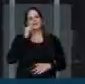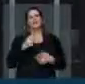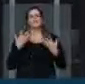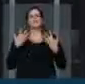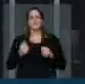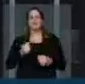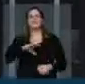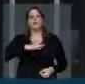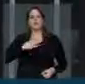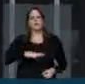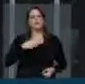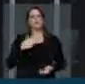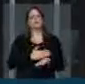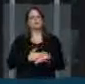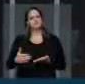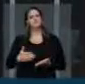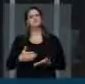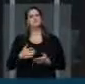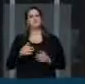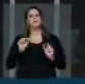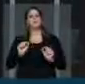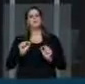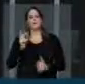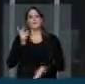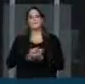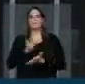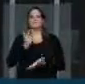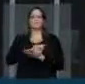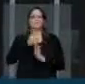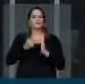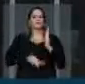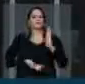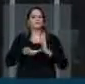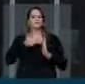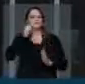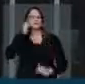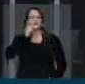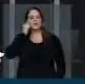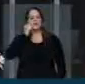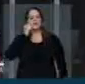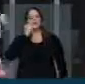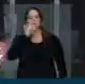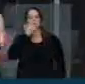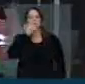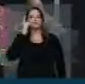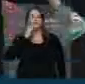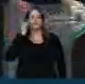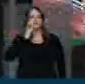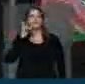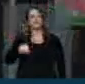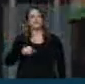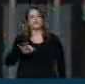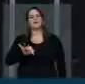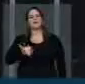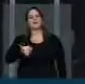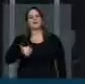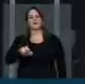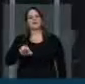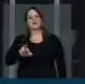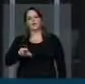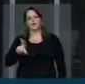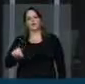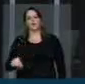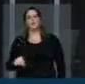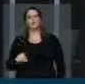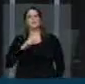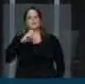altivez do projeto da Câmara dos Deputados, relatório do deputado Figueiredo, para que tenhamos educação